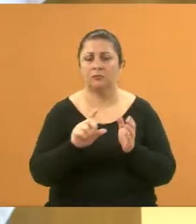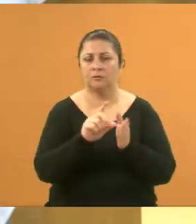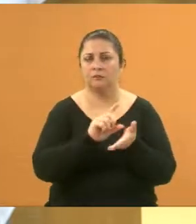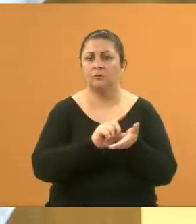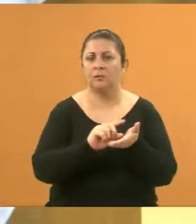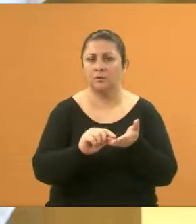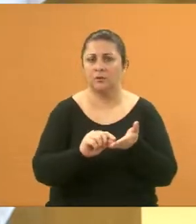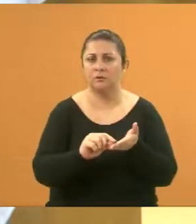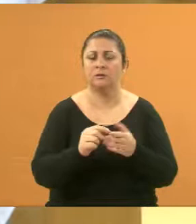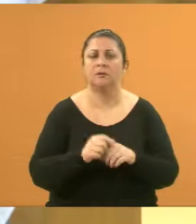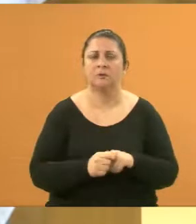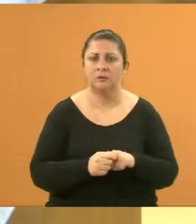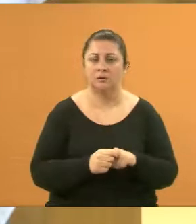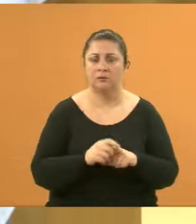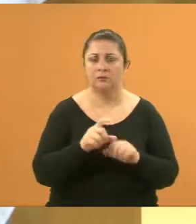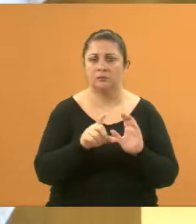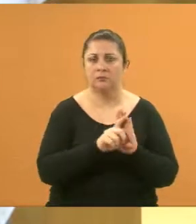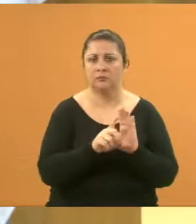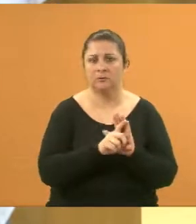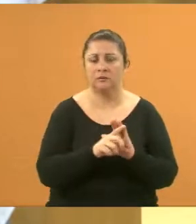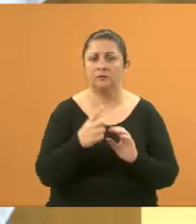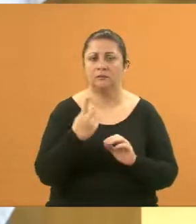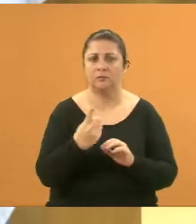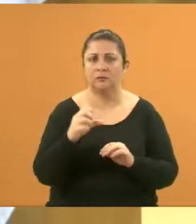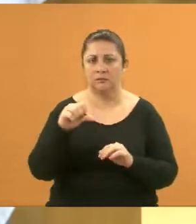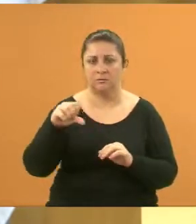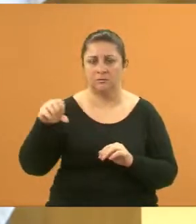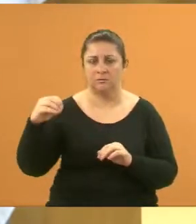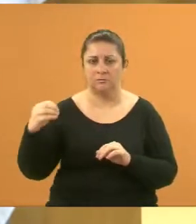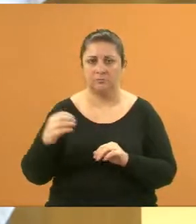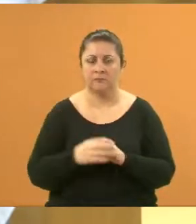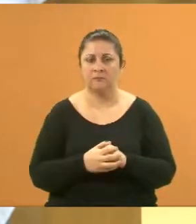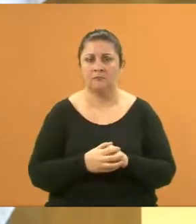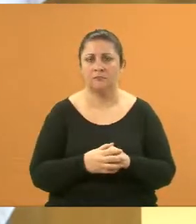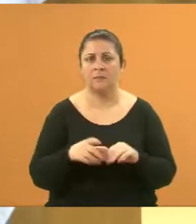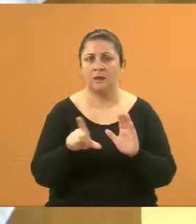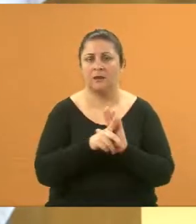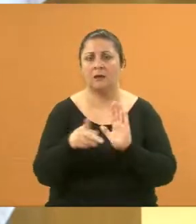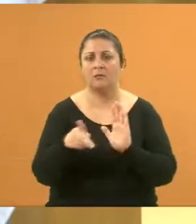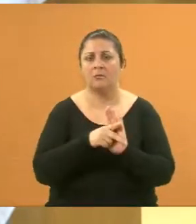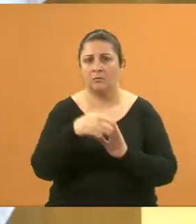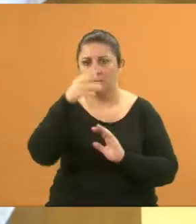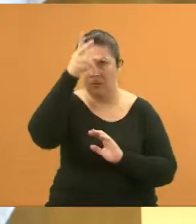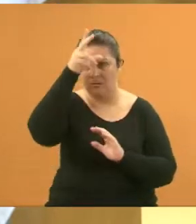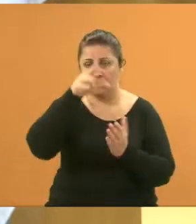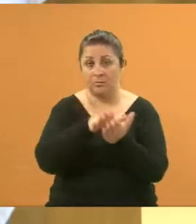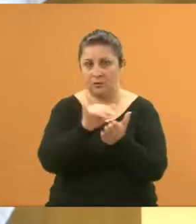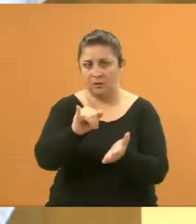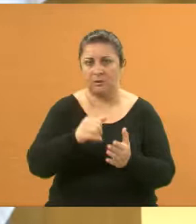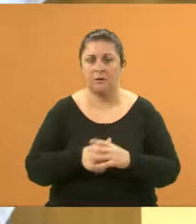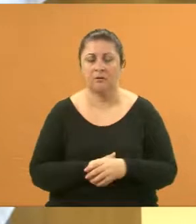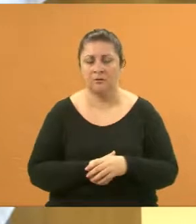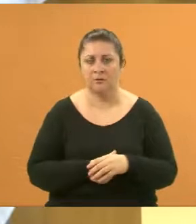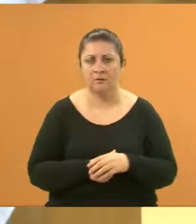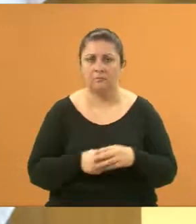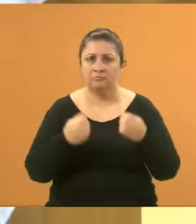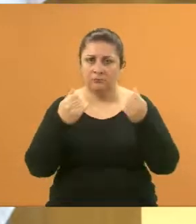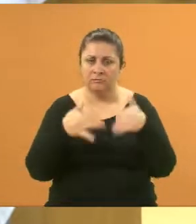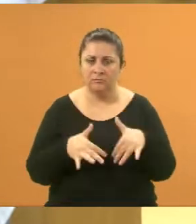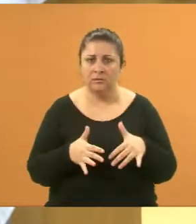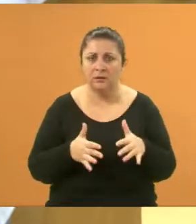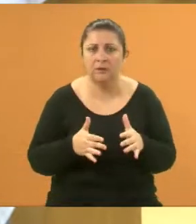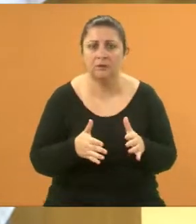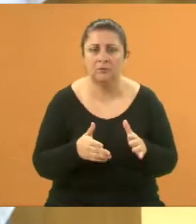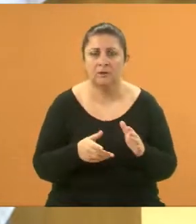nº 2.761, de 1990, Lei Orgânica do Município de Jacareí. Justificado nesses termos, a fim de que